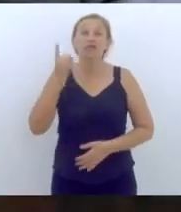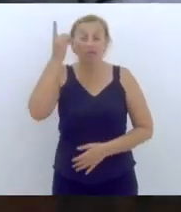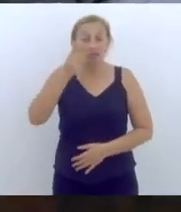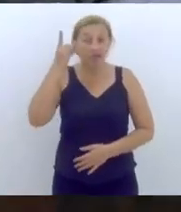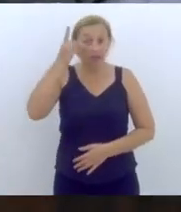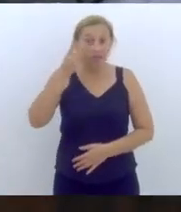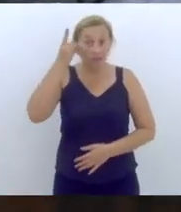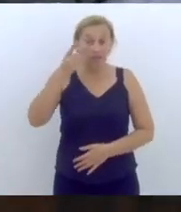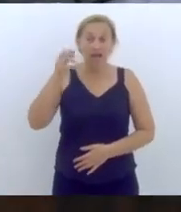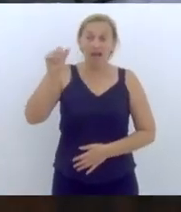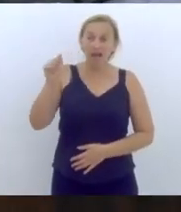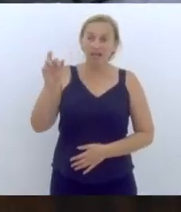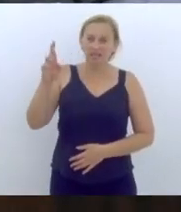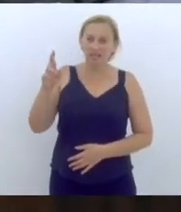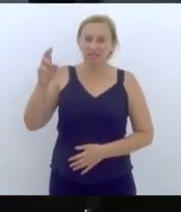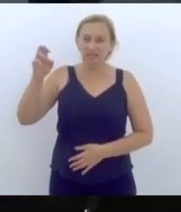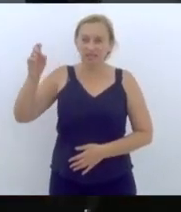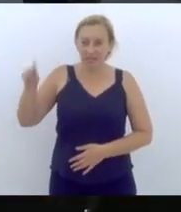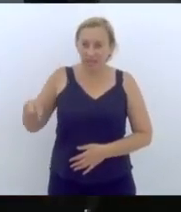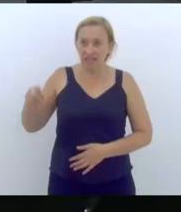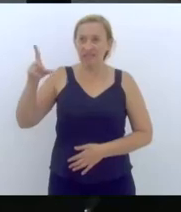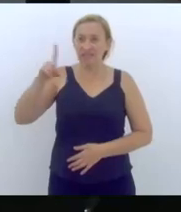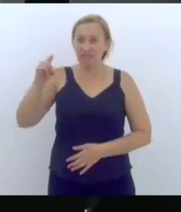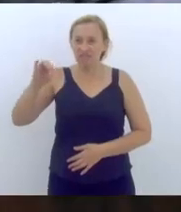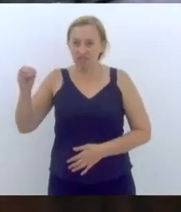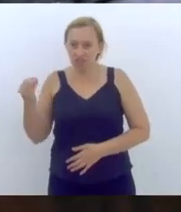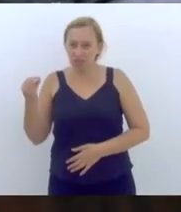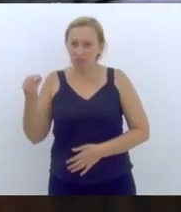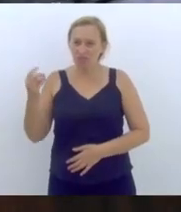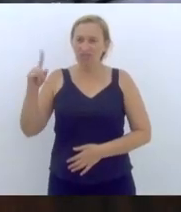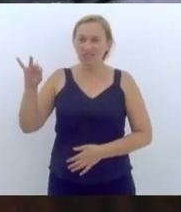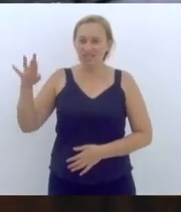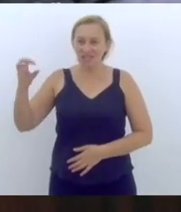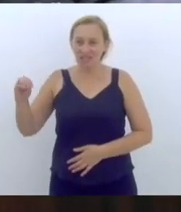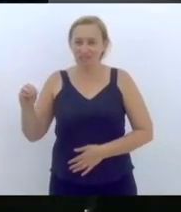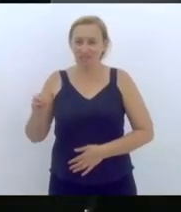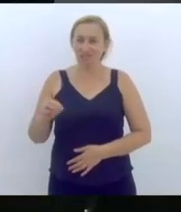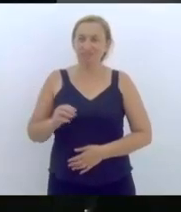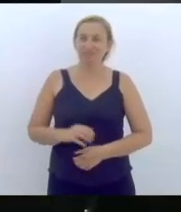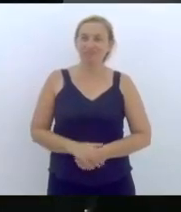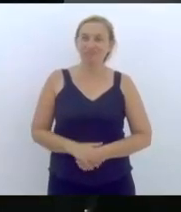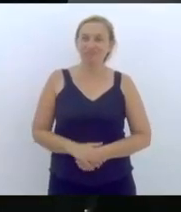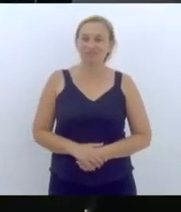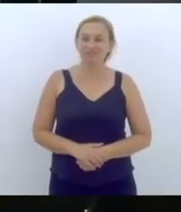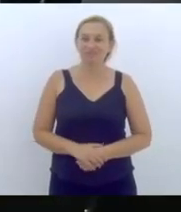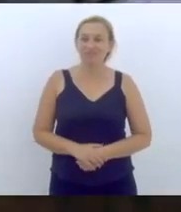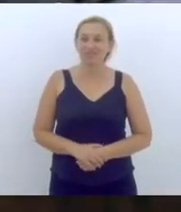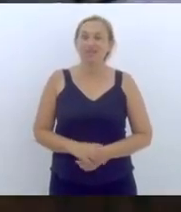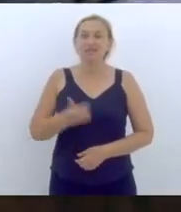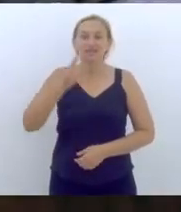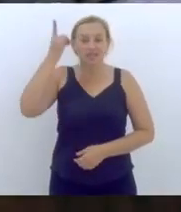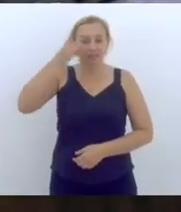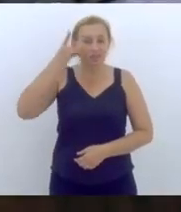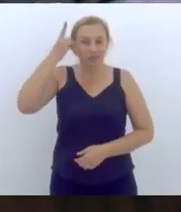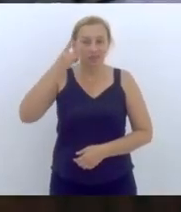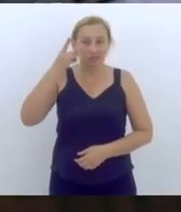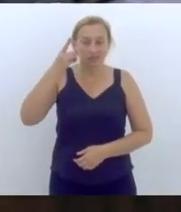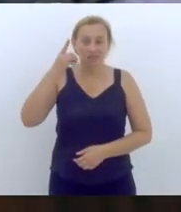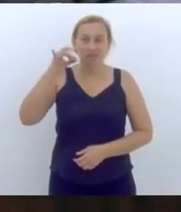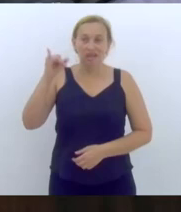deputado Andrezinho Siciliano, deputado Vinícius Cozolino, deputado Cláudio